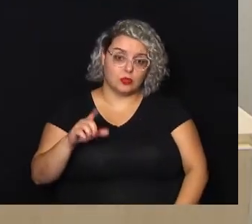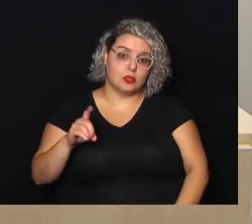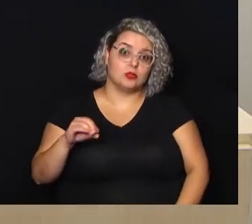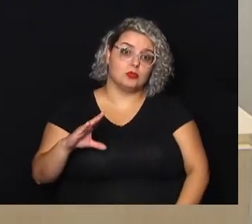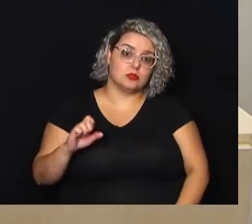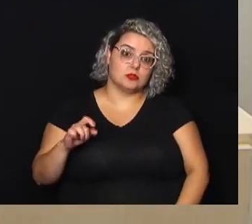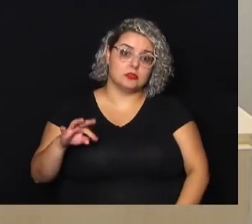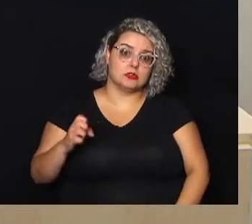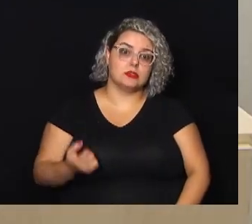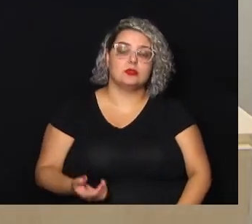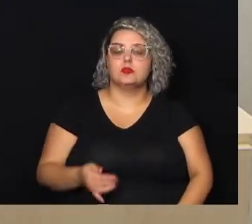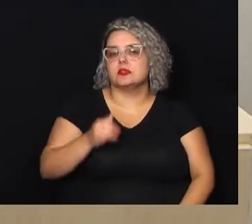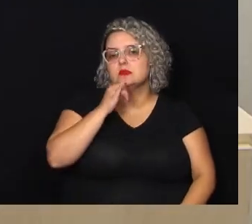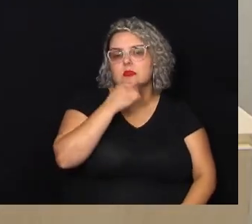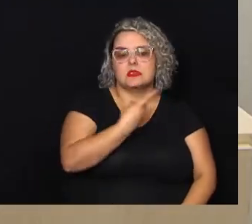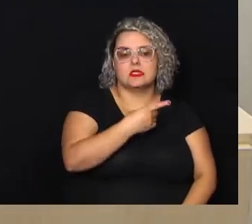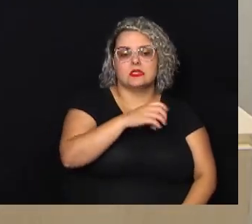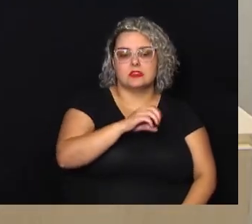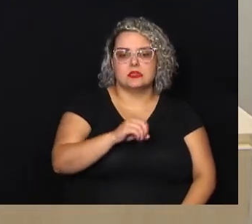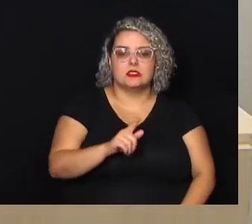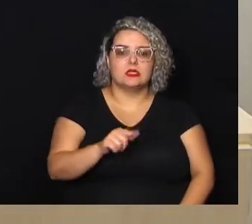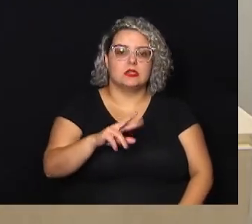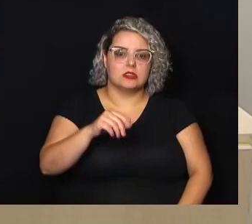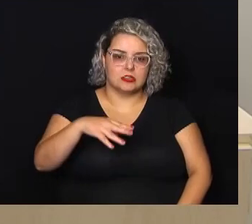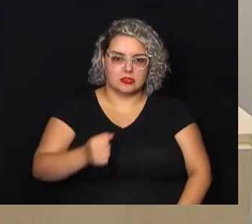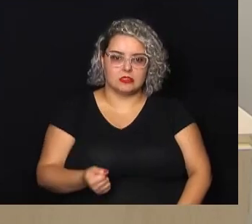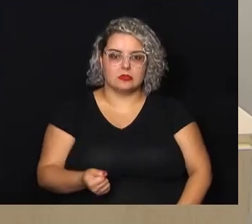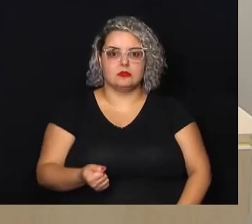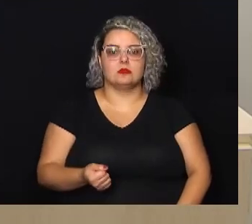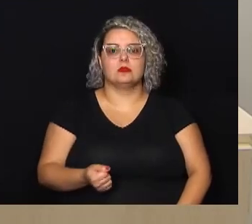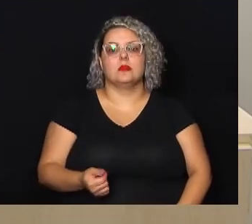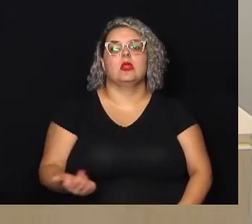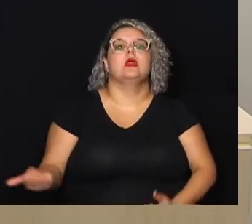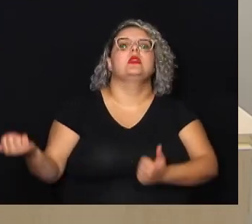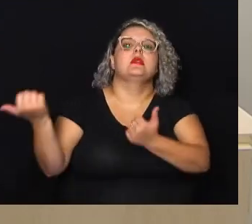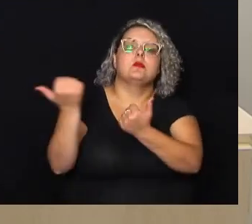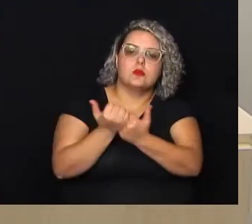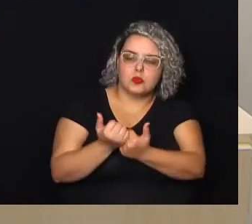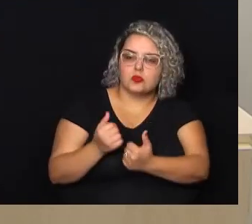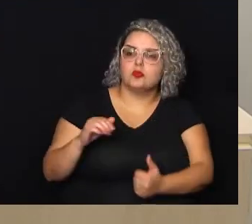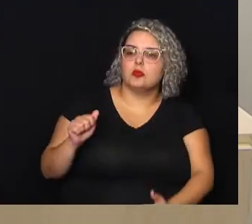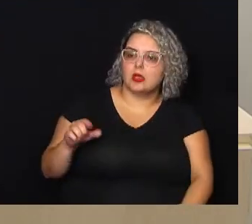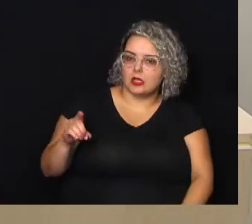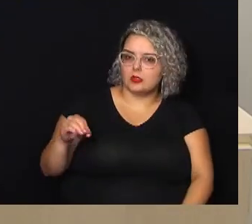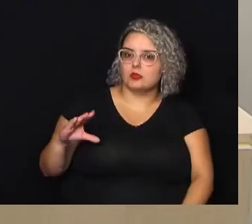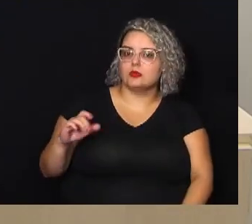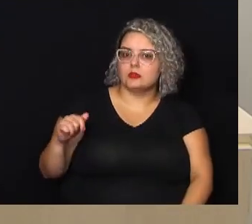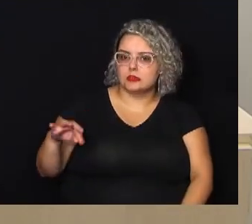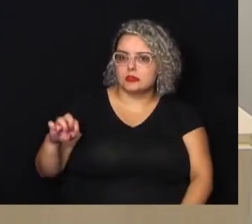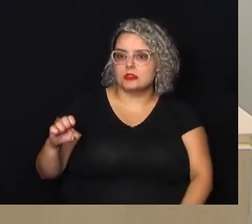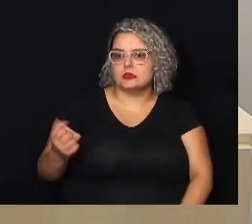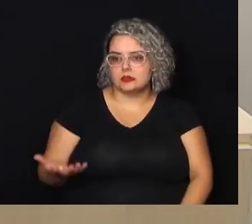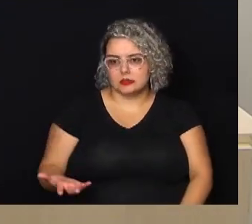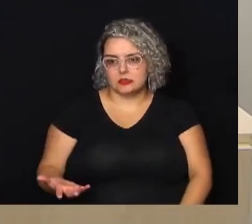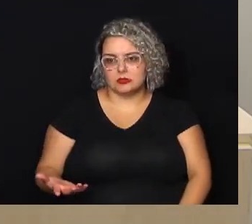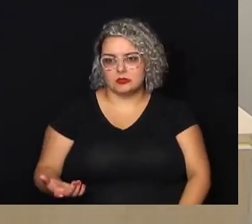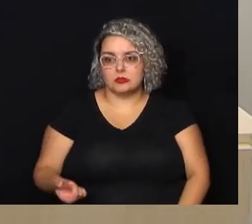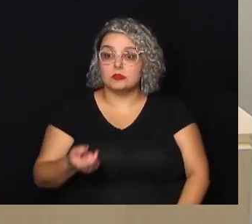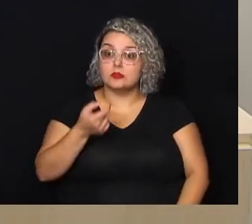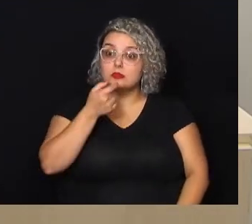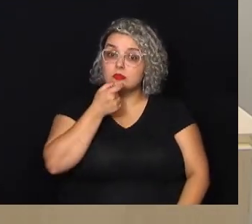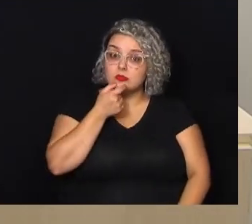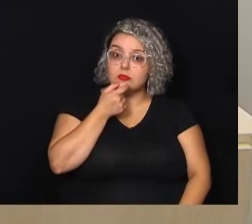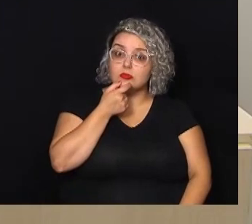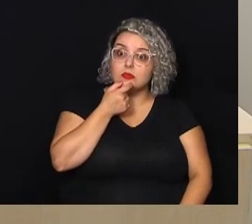do açúcar por exemplo, 100 gramas de açúcar na receita equivale a X do adoçante culinário. No biscoito